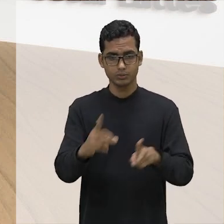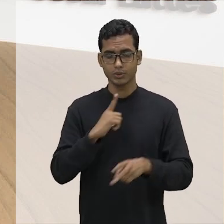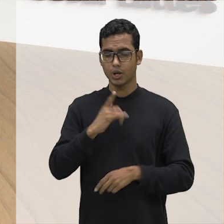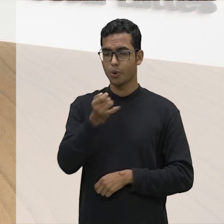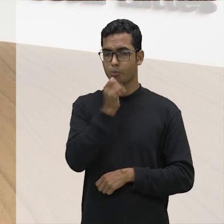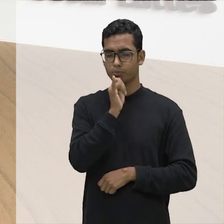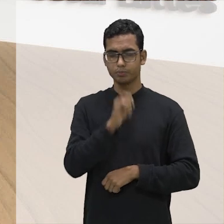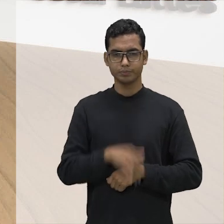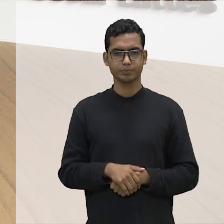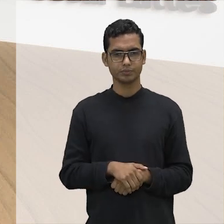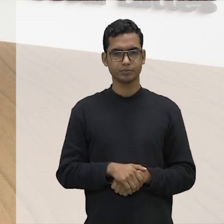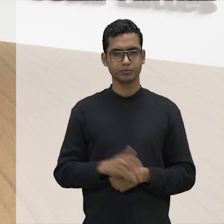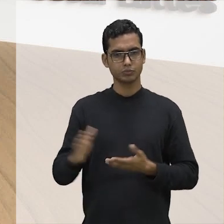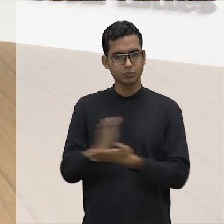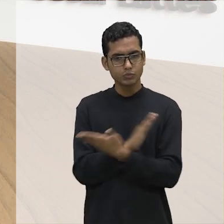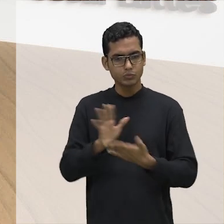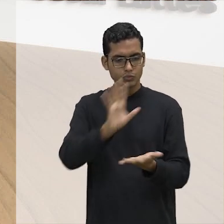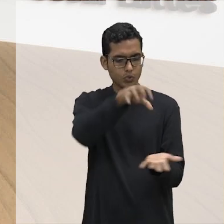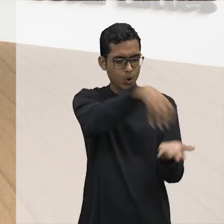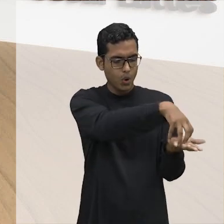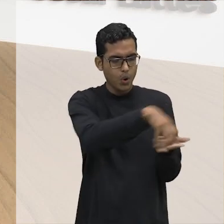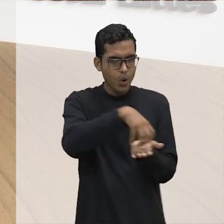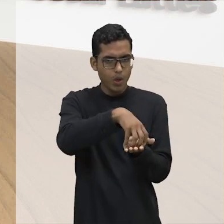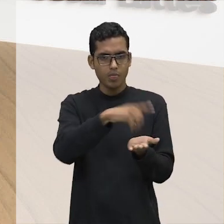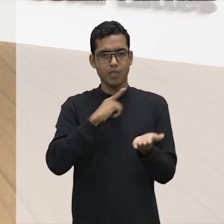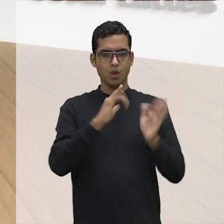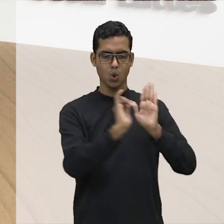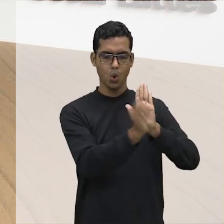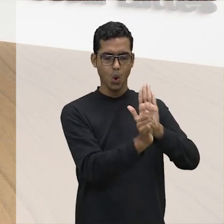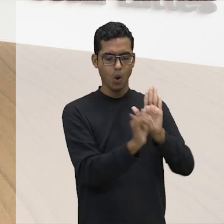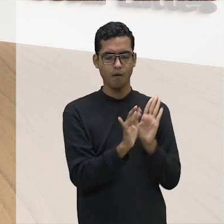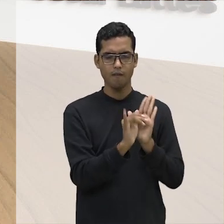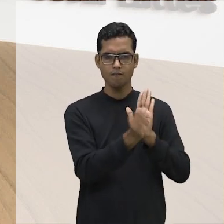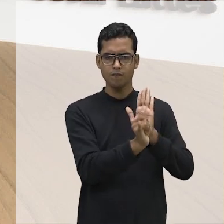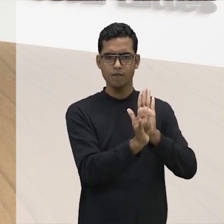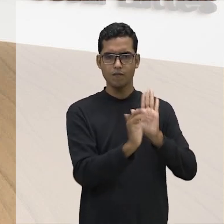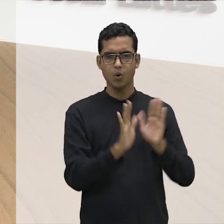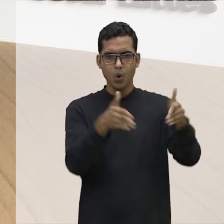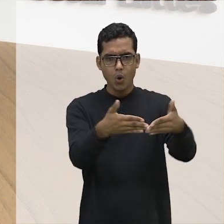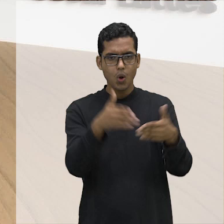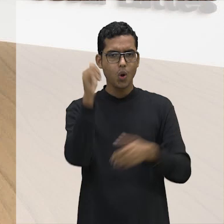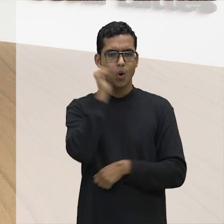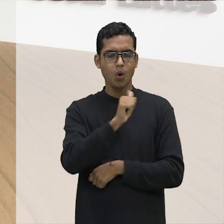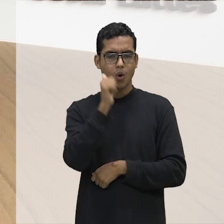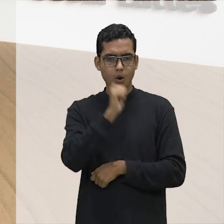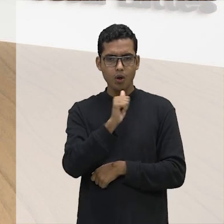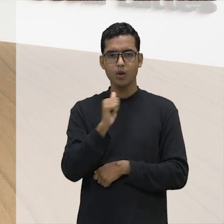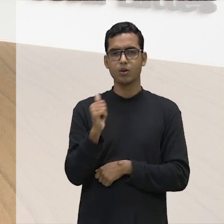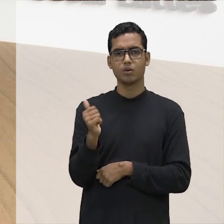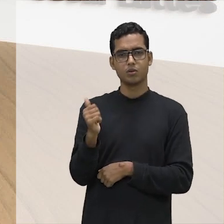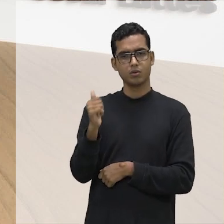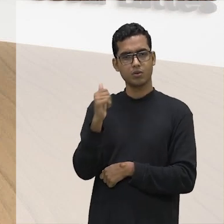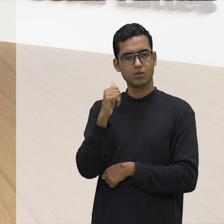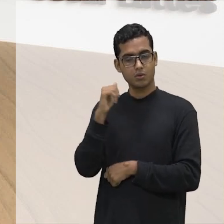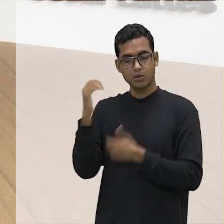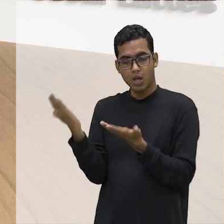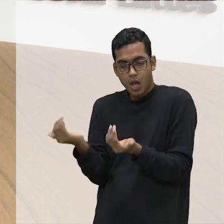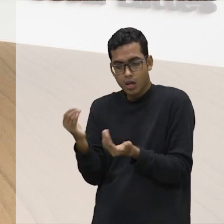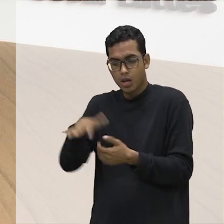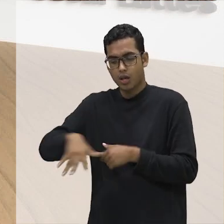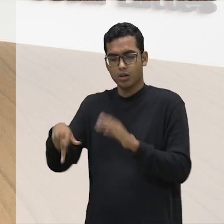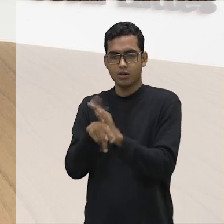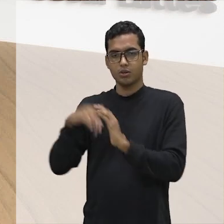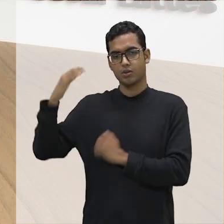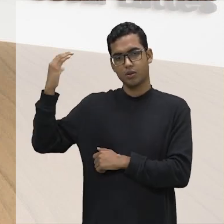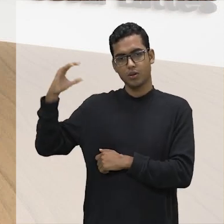exemplo, em alguns órgãos existem editais que são especialmente para mulheres e meninas na ciência. A Unesco,